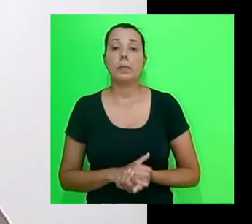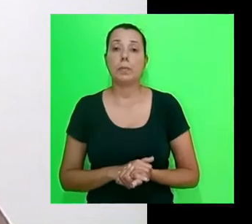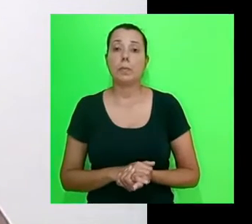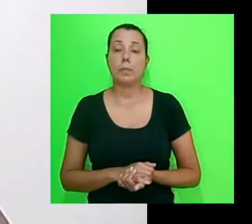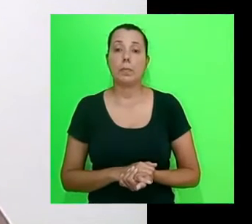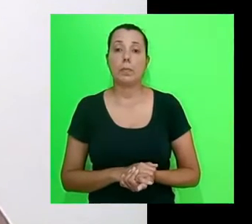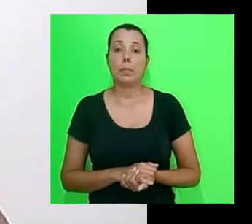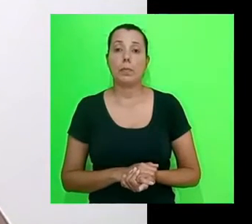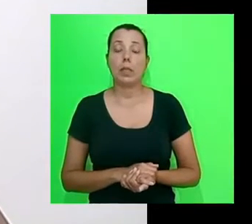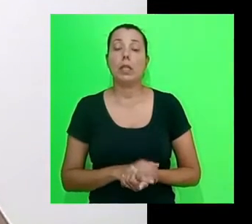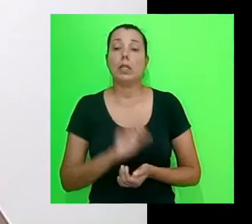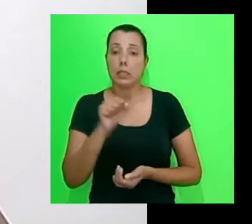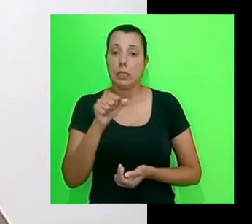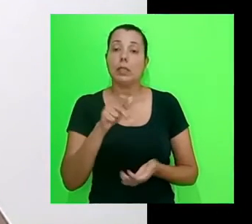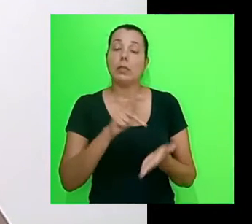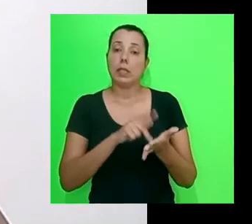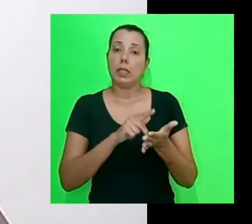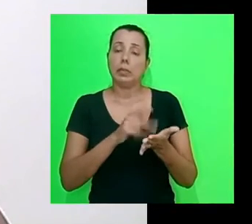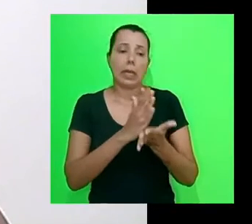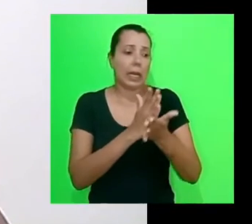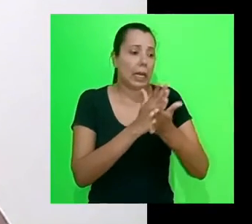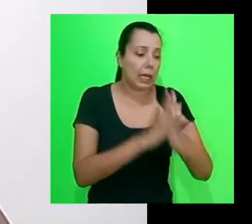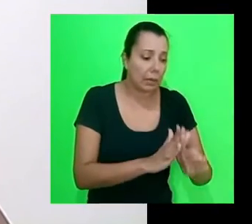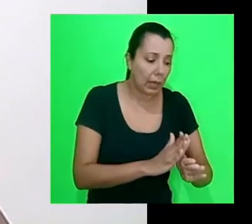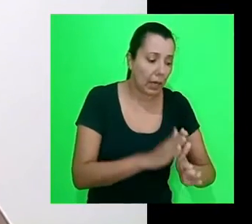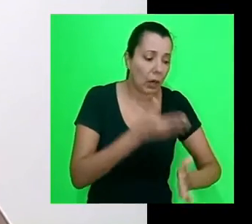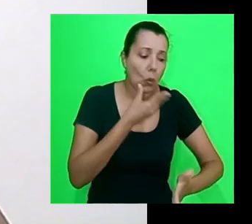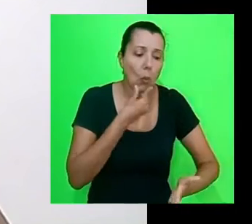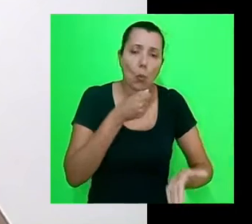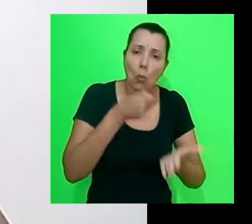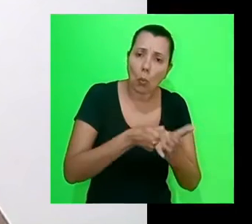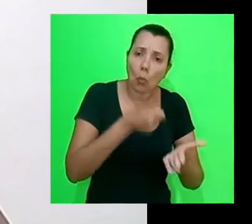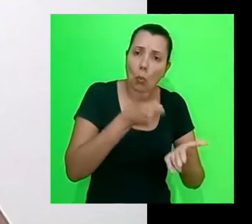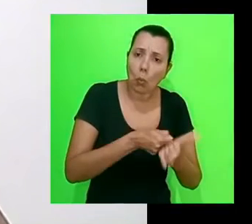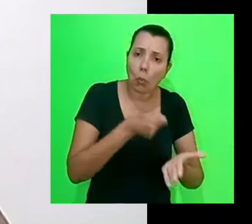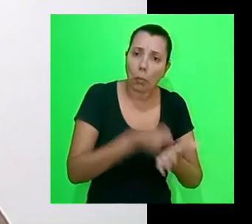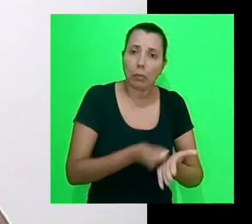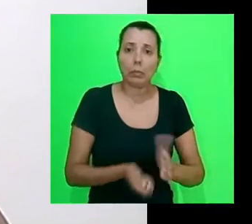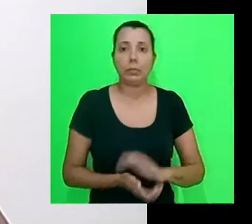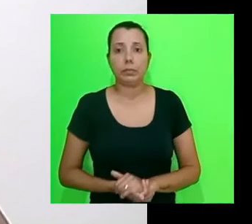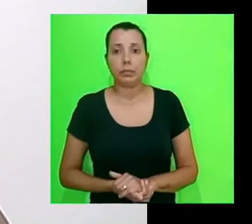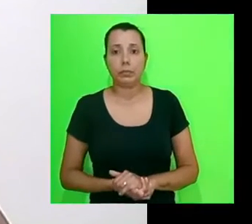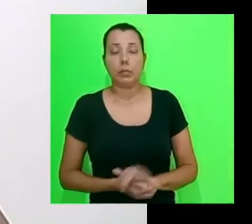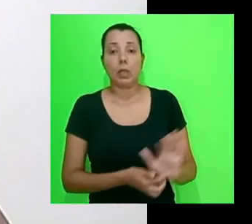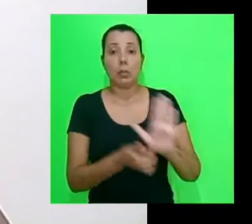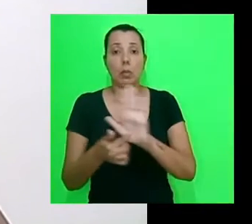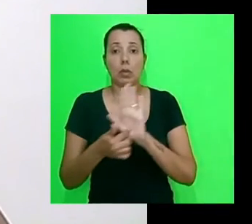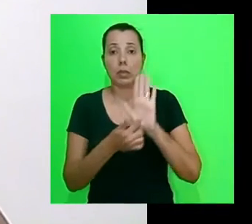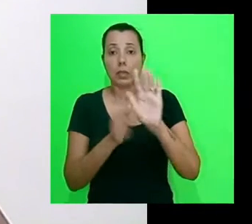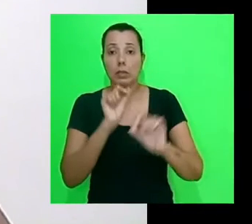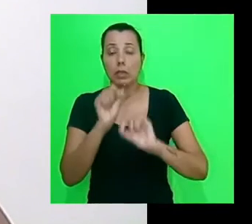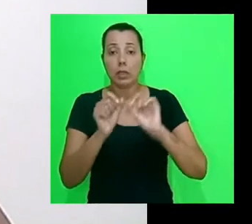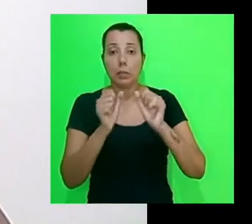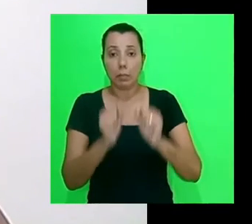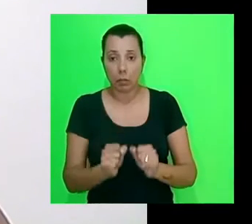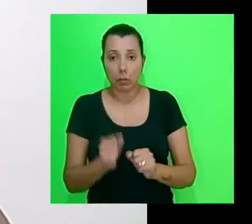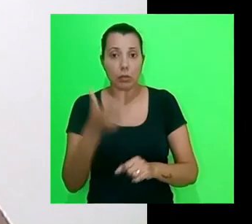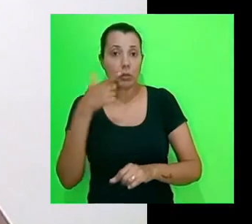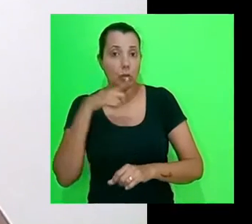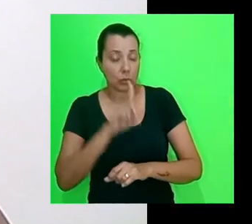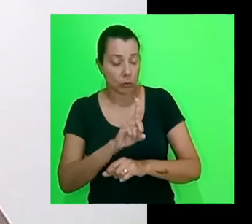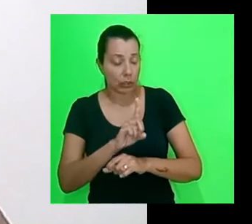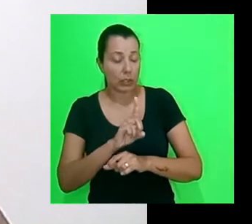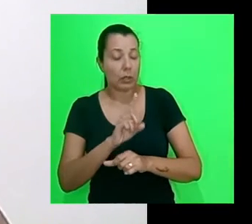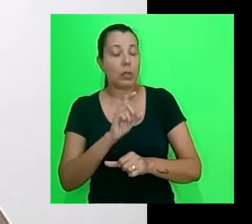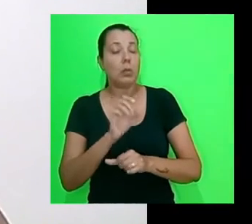Eu gostaria que a senhora comentasse sobre o jogo da mulher e como foi viver aquela experiência naquele período. Hoje